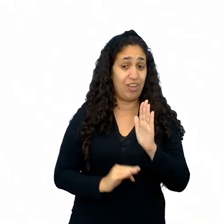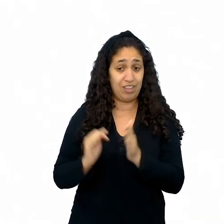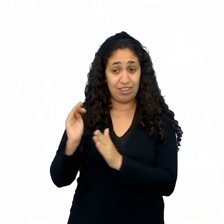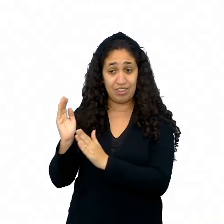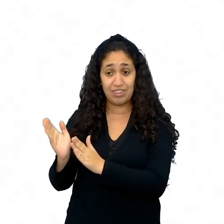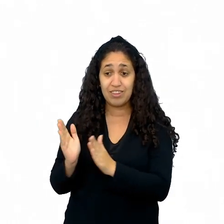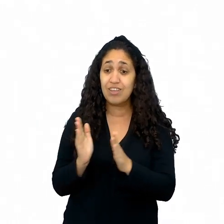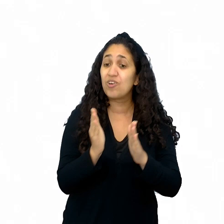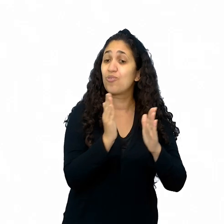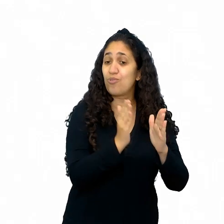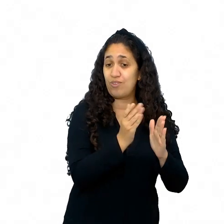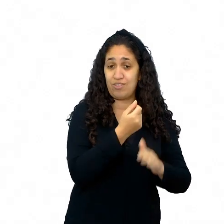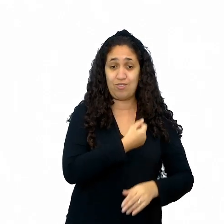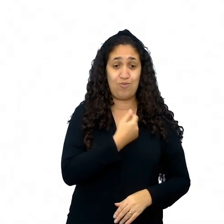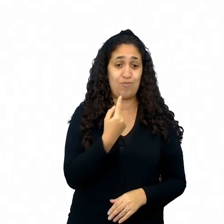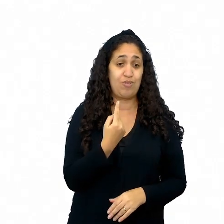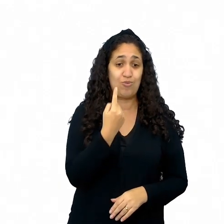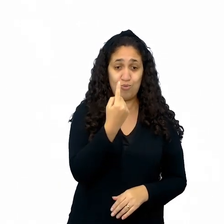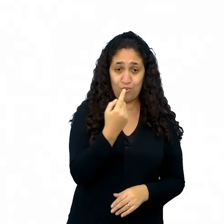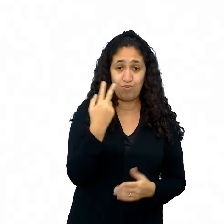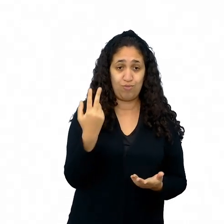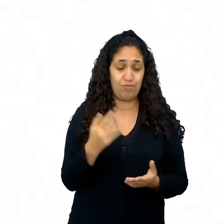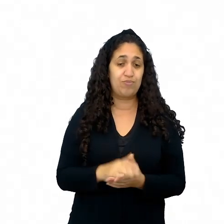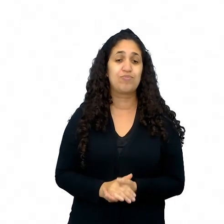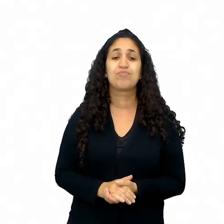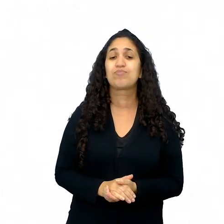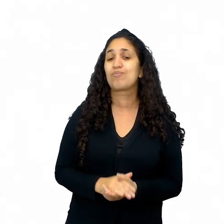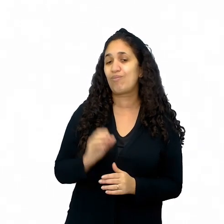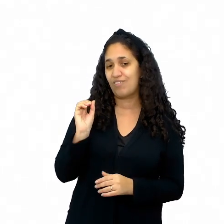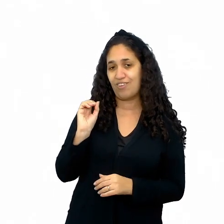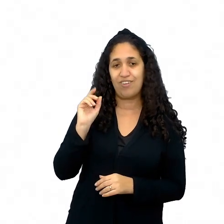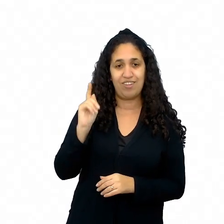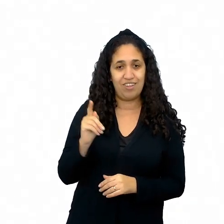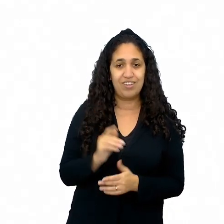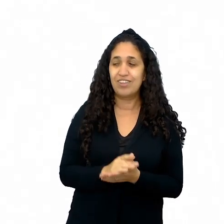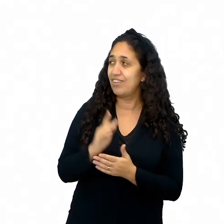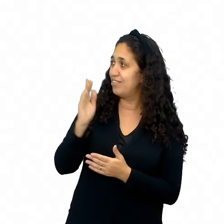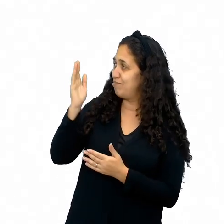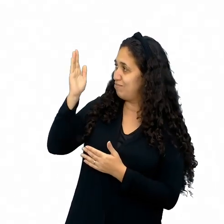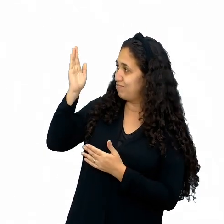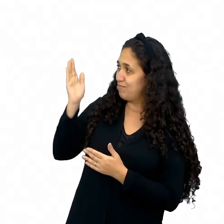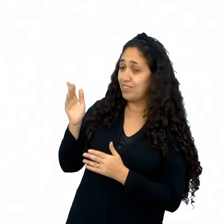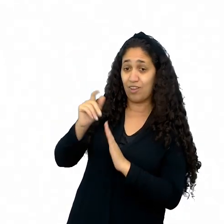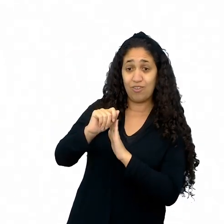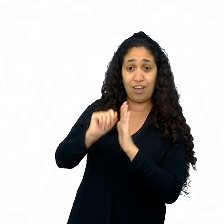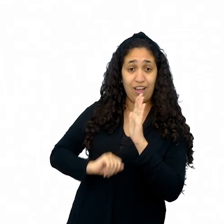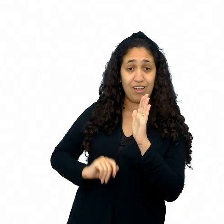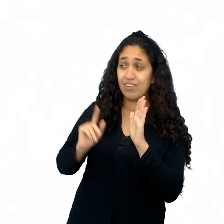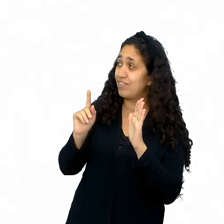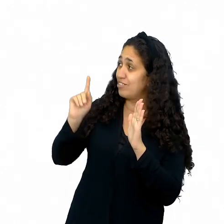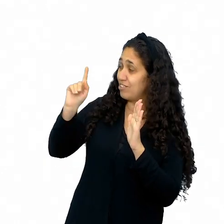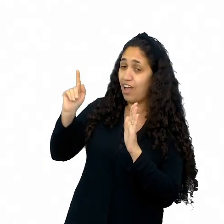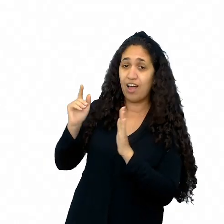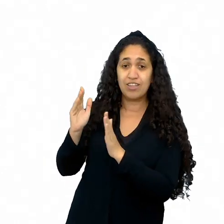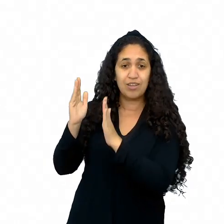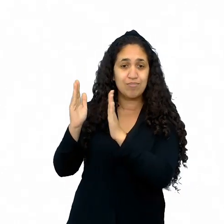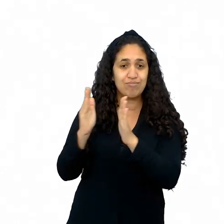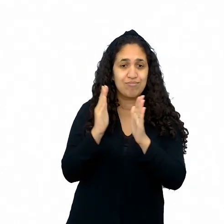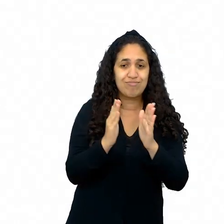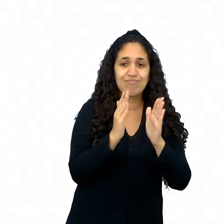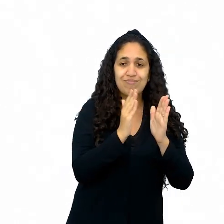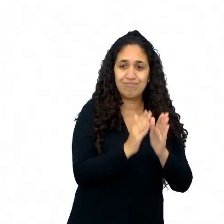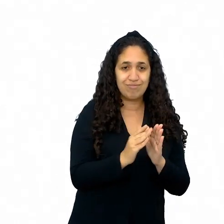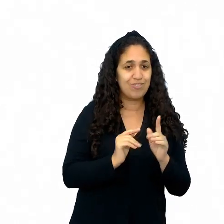na sequência de atividades 1 do volume 2, ok? Portanto, temos aí a nossa agenda, não é? Conforme os objetivos